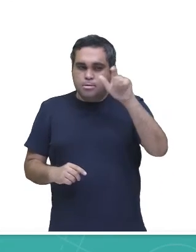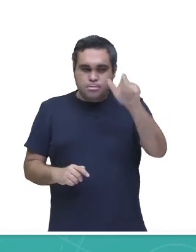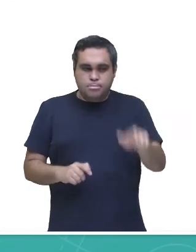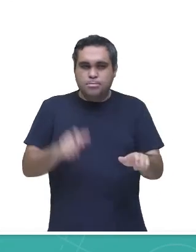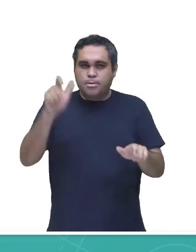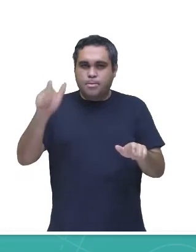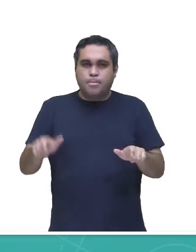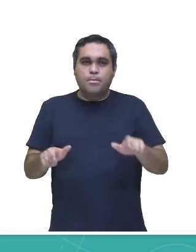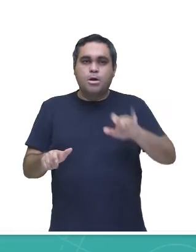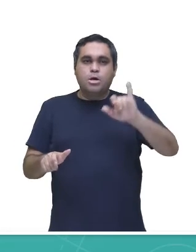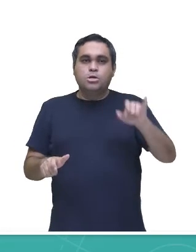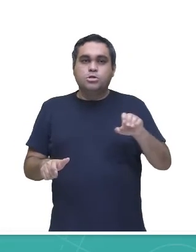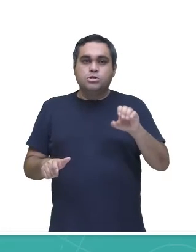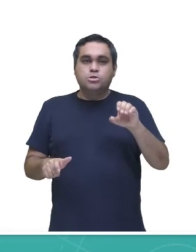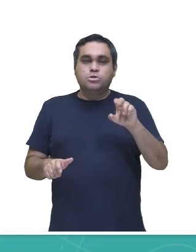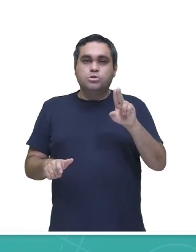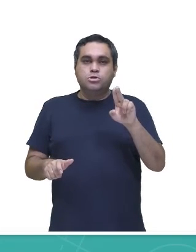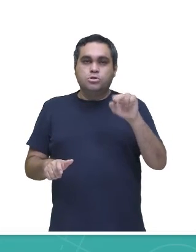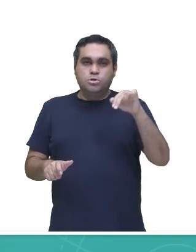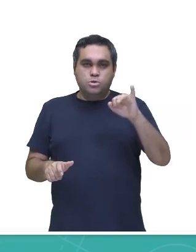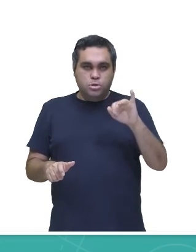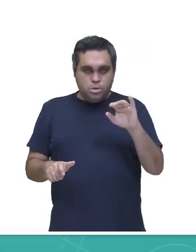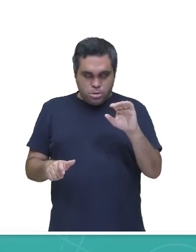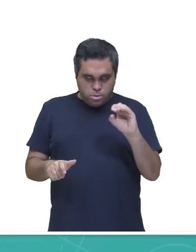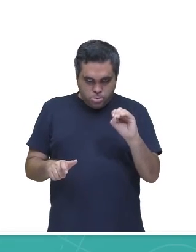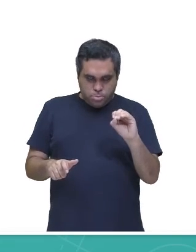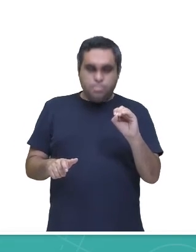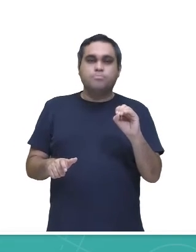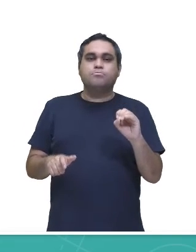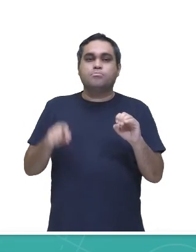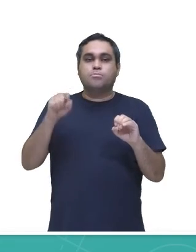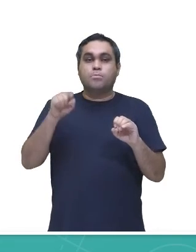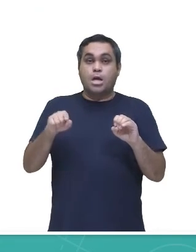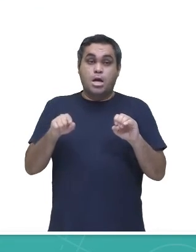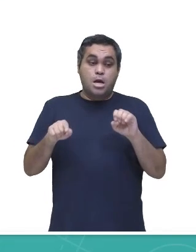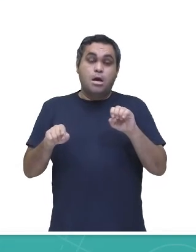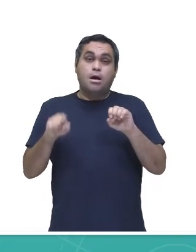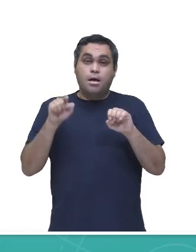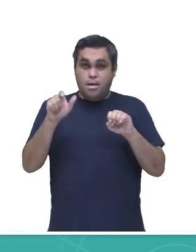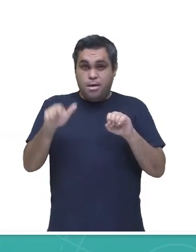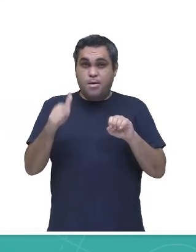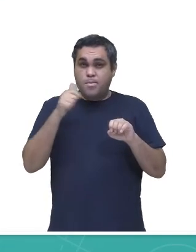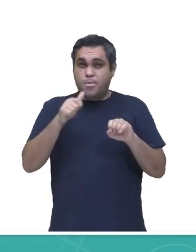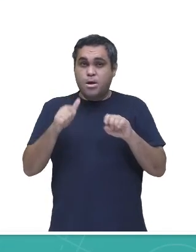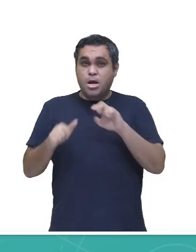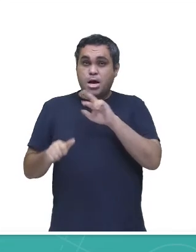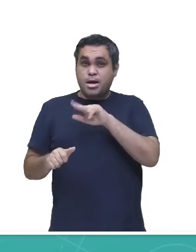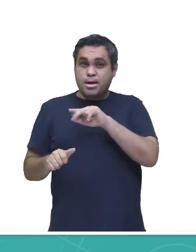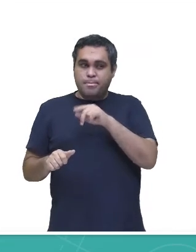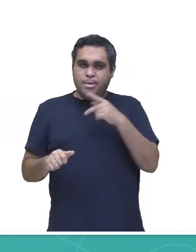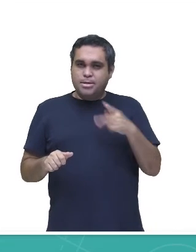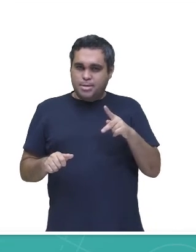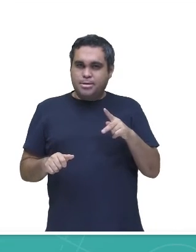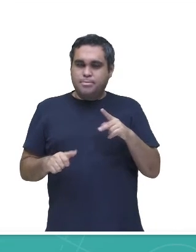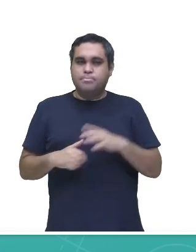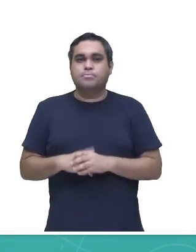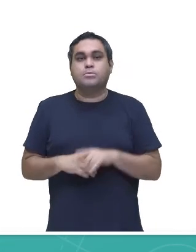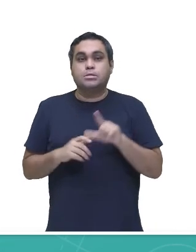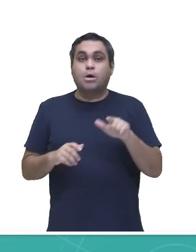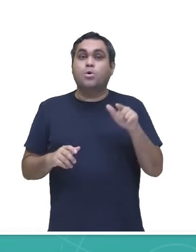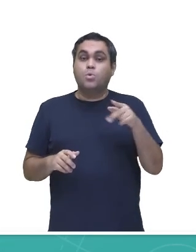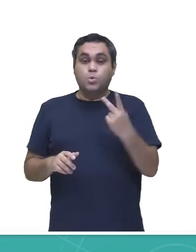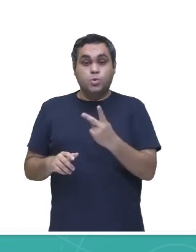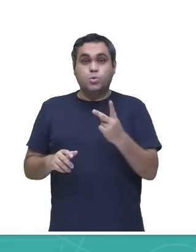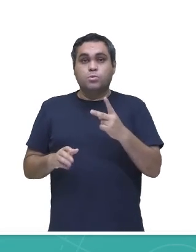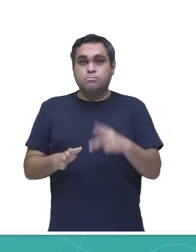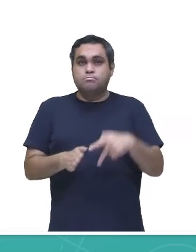bastante comum, né? Principalmente aqui no Amazonas, onde as pessoas utilizam bastante a moto. E aí a gente tem uma situação onde o Júnior e